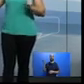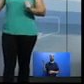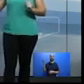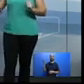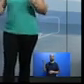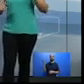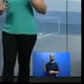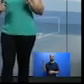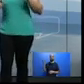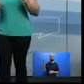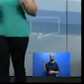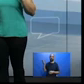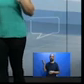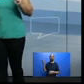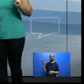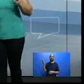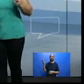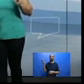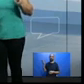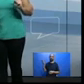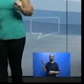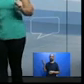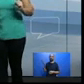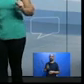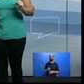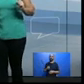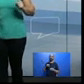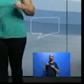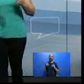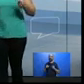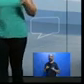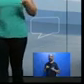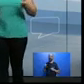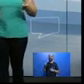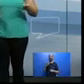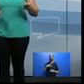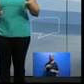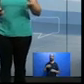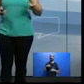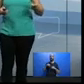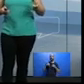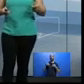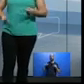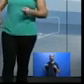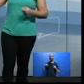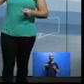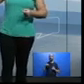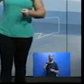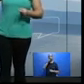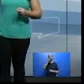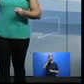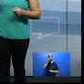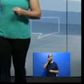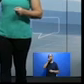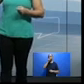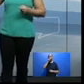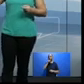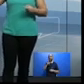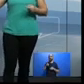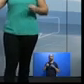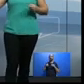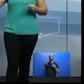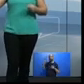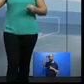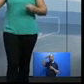Terra Nova, Terra dos Papagaios. Por que será papagaios, né? Terra de Santa